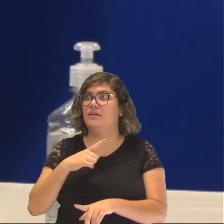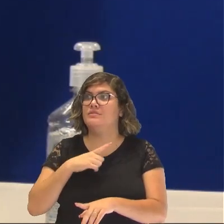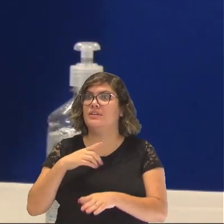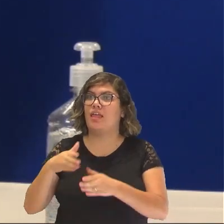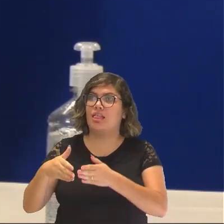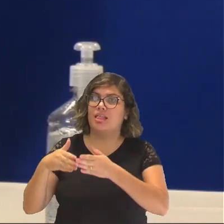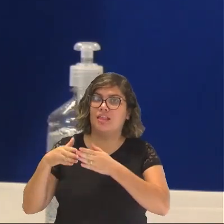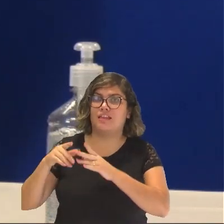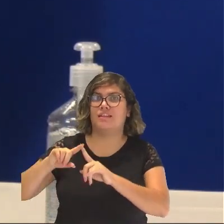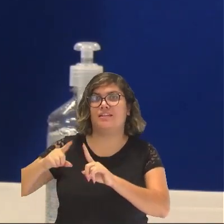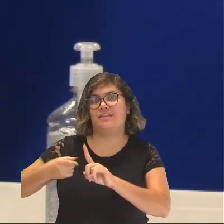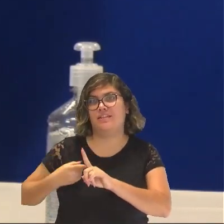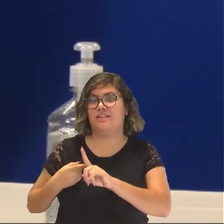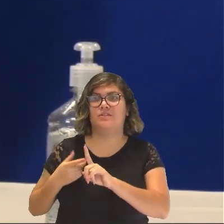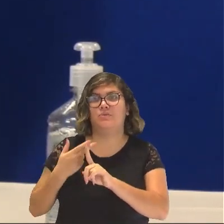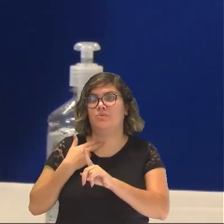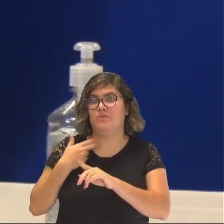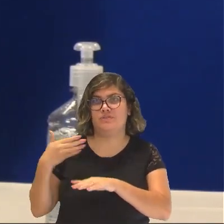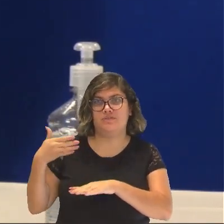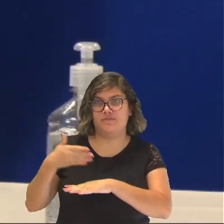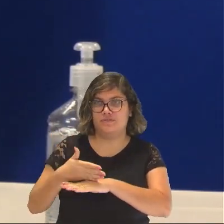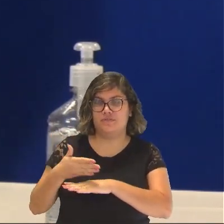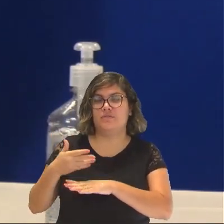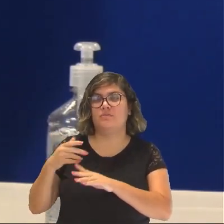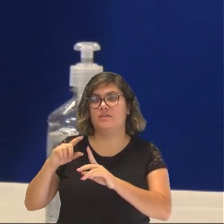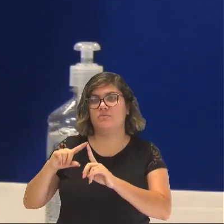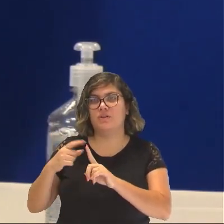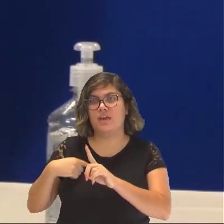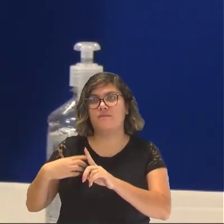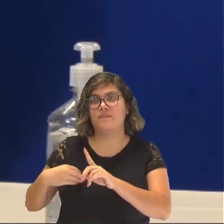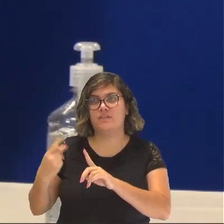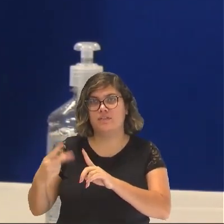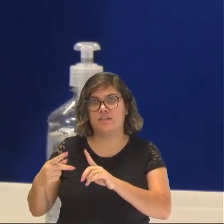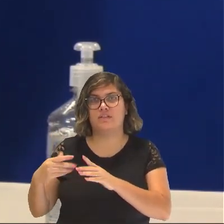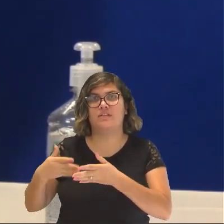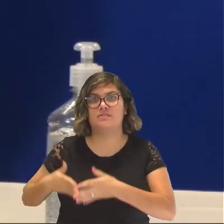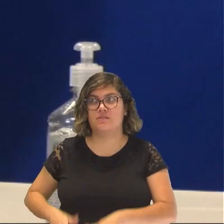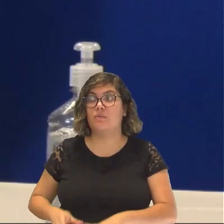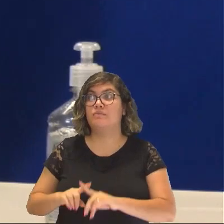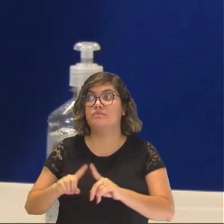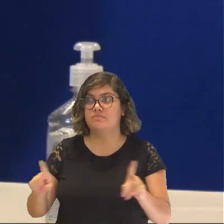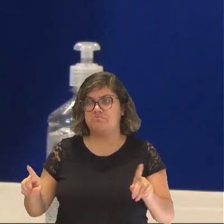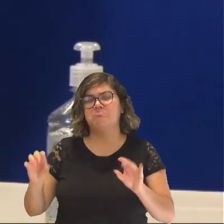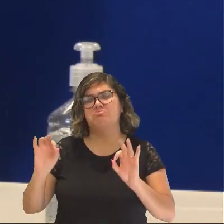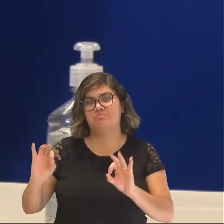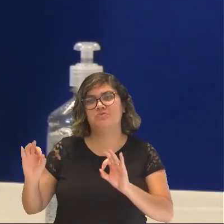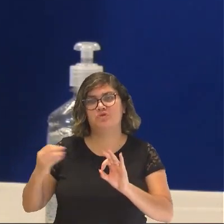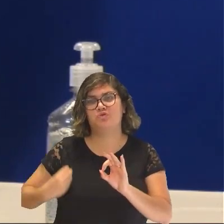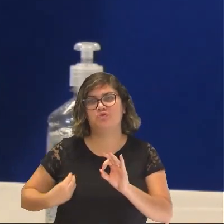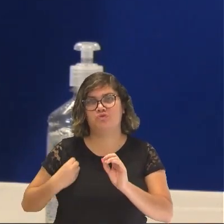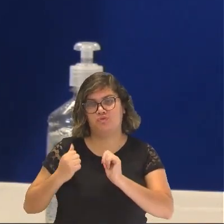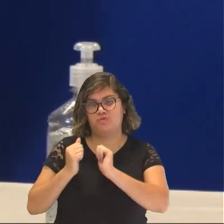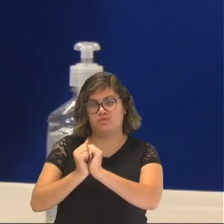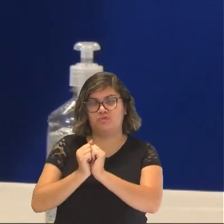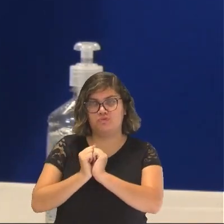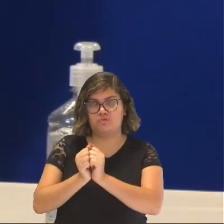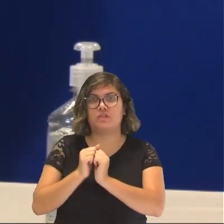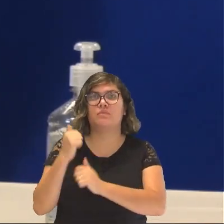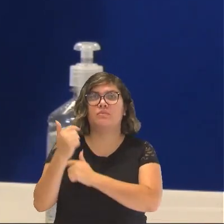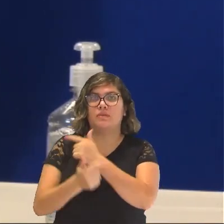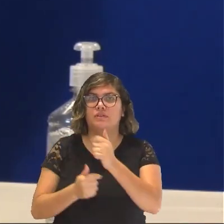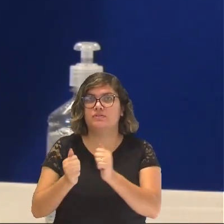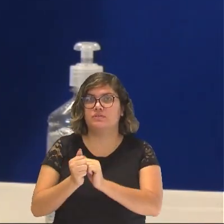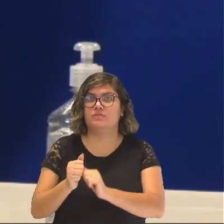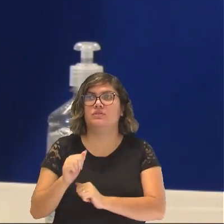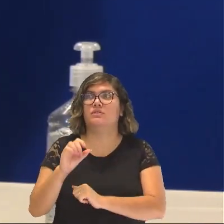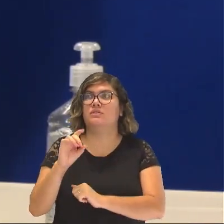dele. Não pôde estar aqui, mas com certeza gostaria de estar aqui com a gente. Toda a equipe da CEALF, que tem trabalhado junto comigo, a